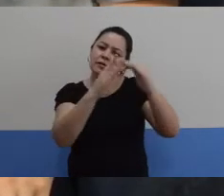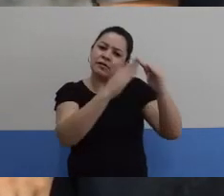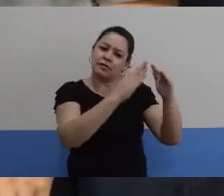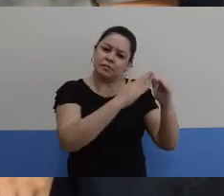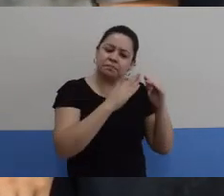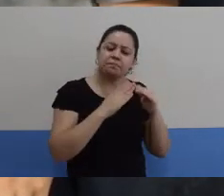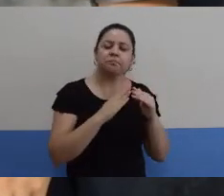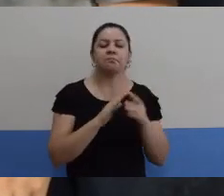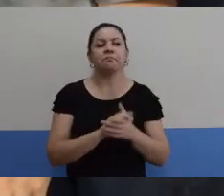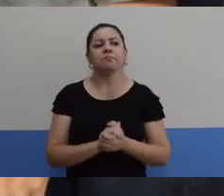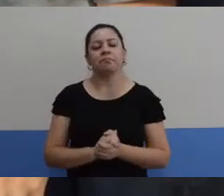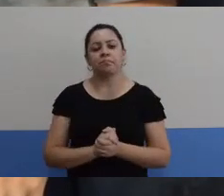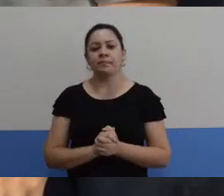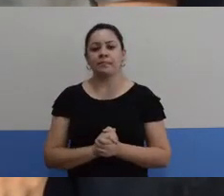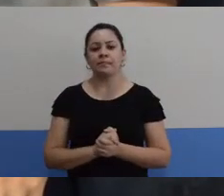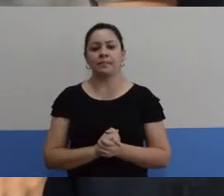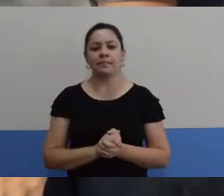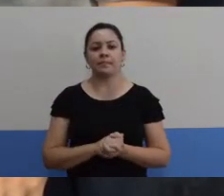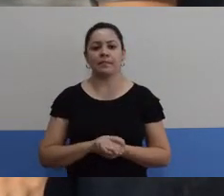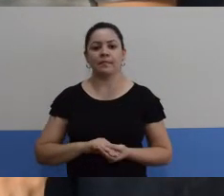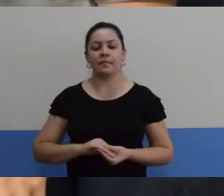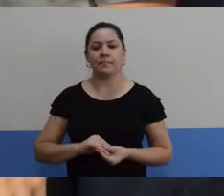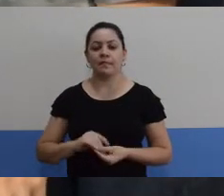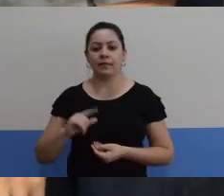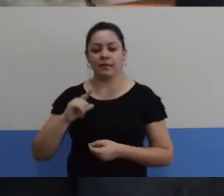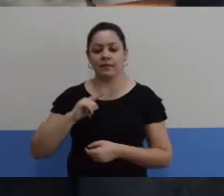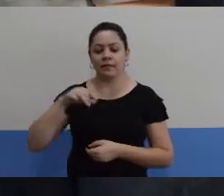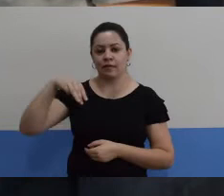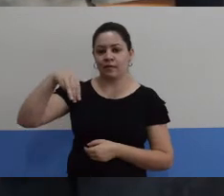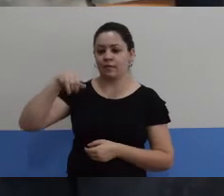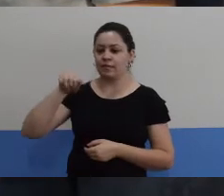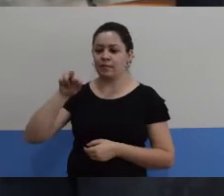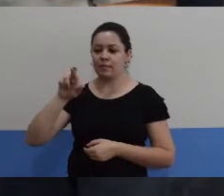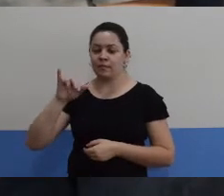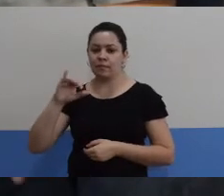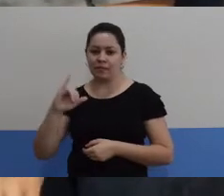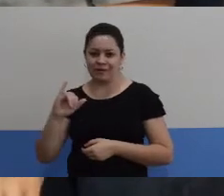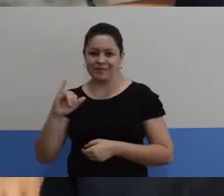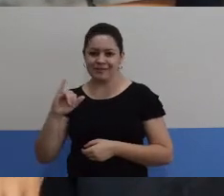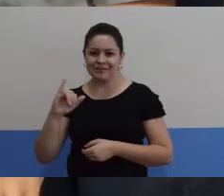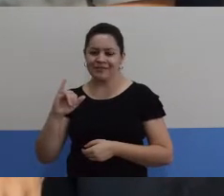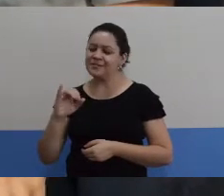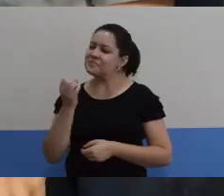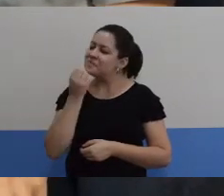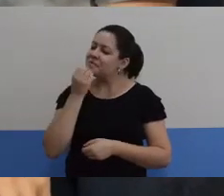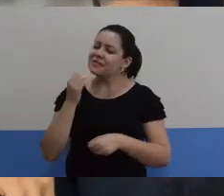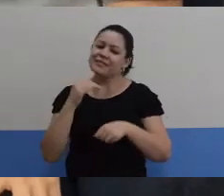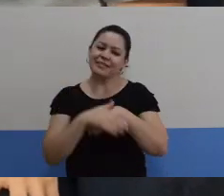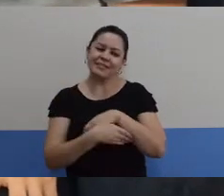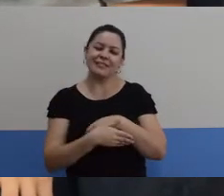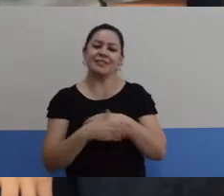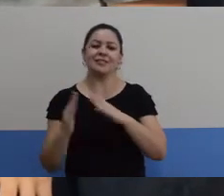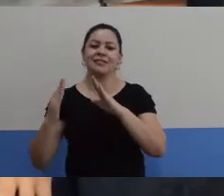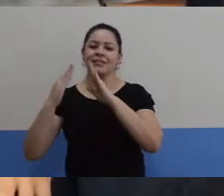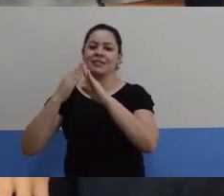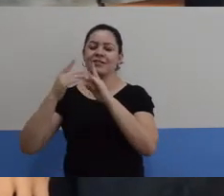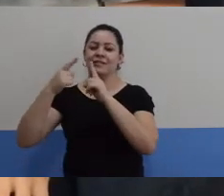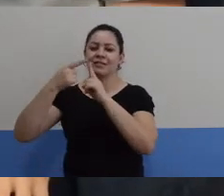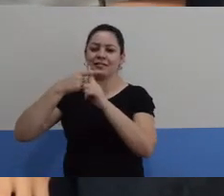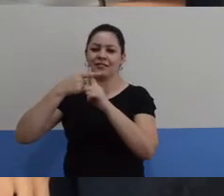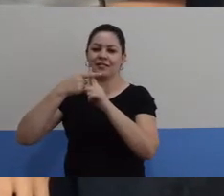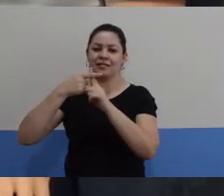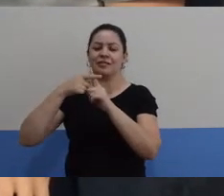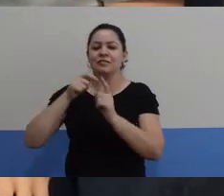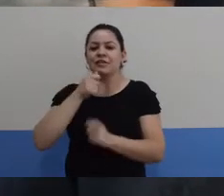Então temos aqui a Marci Lima da Rosa. Boa noite, Paróquia Divino Espírito Santo